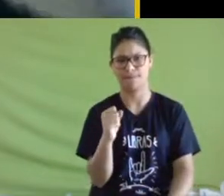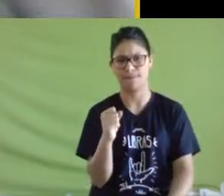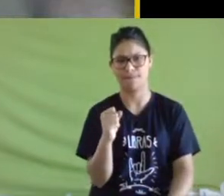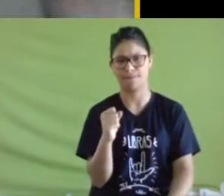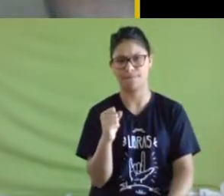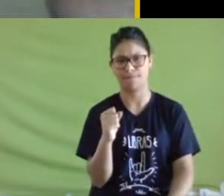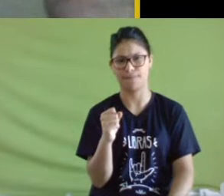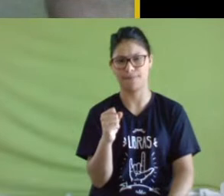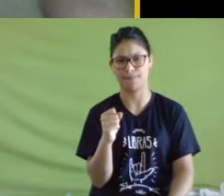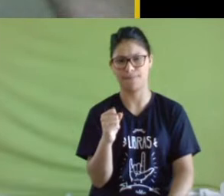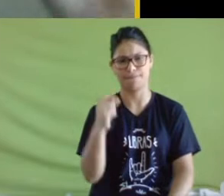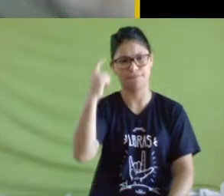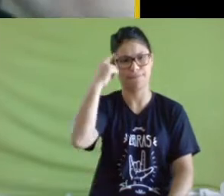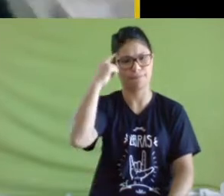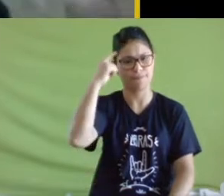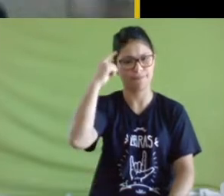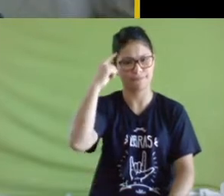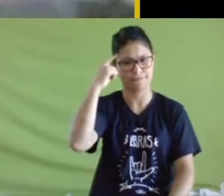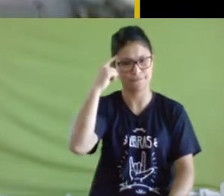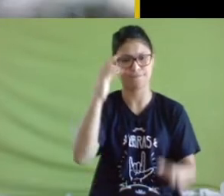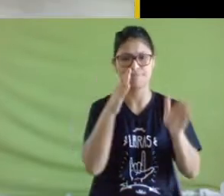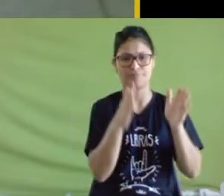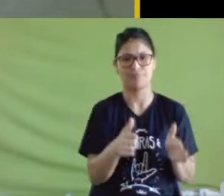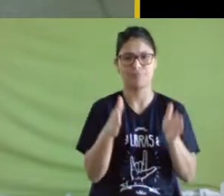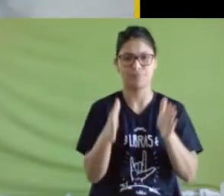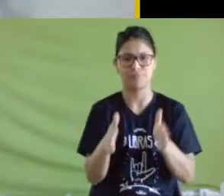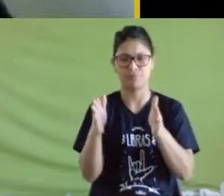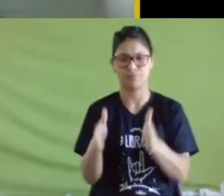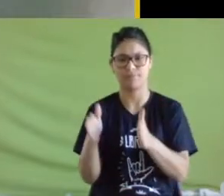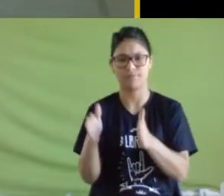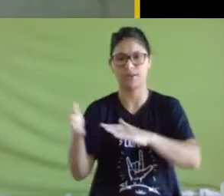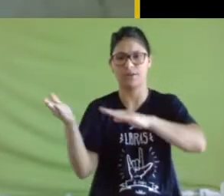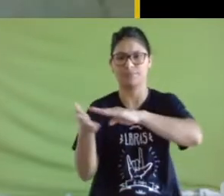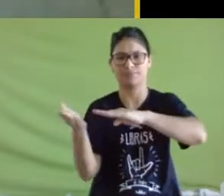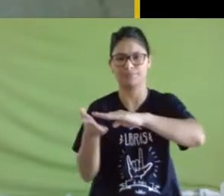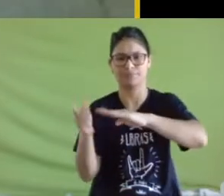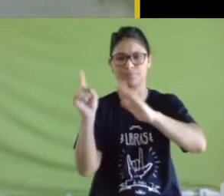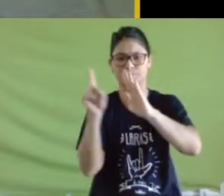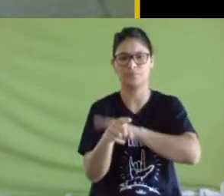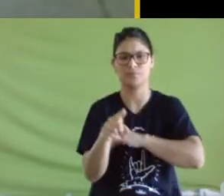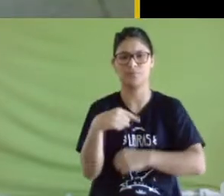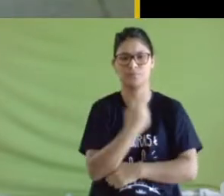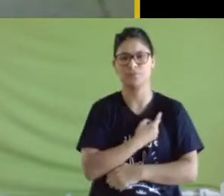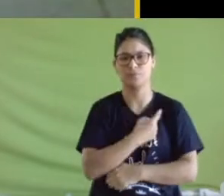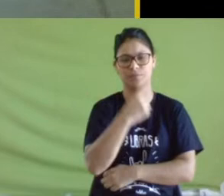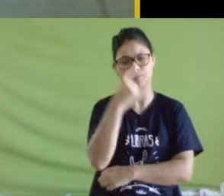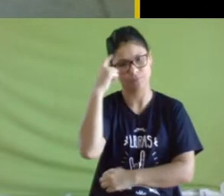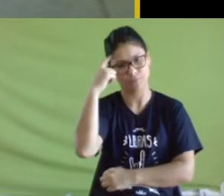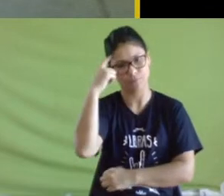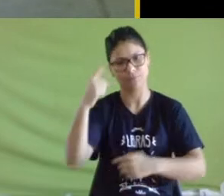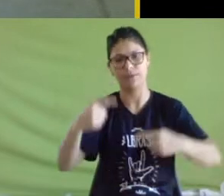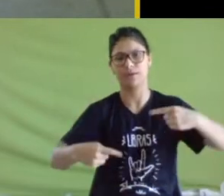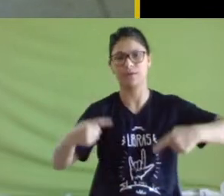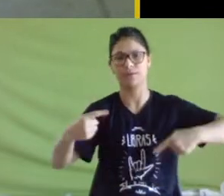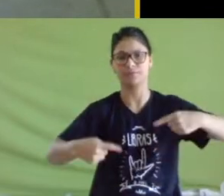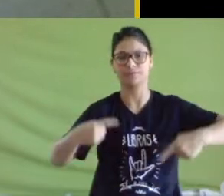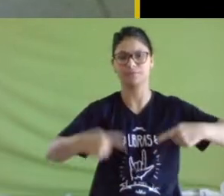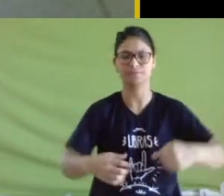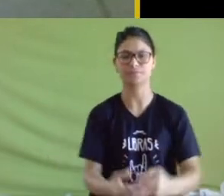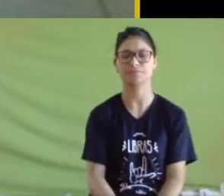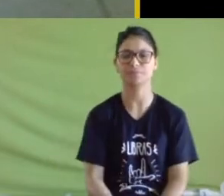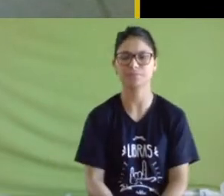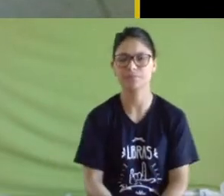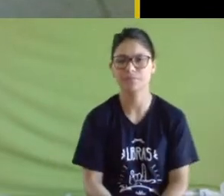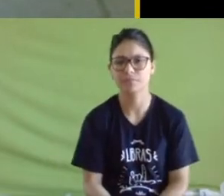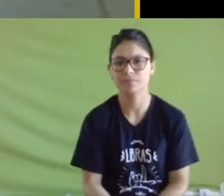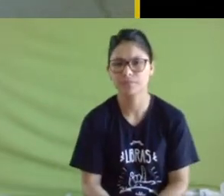há vários estratos, mesmo no contemporâneo, né? É uma pergunta só para a gente, né, começar a discussão. Eu